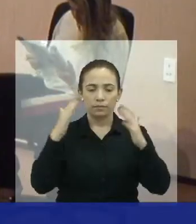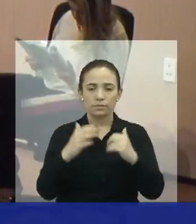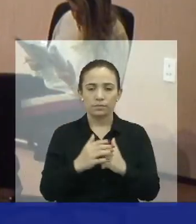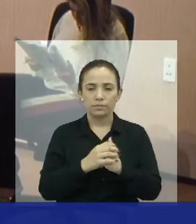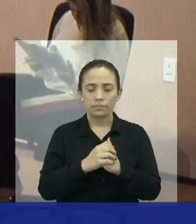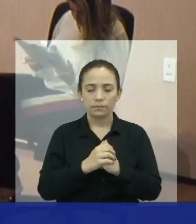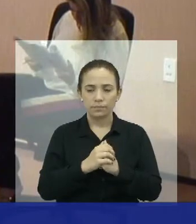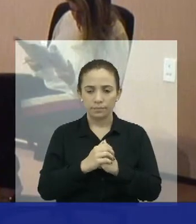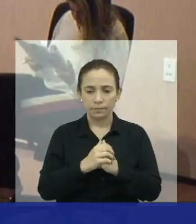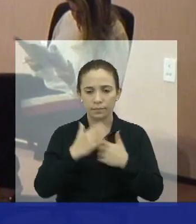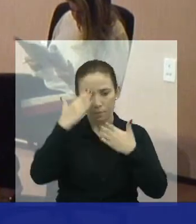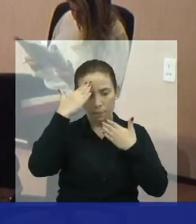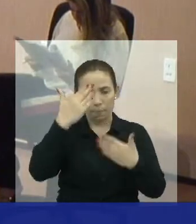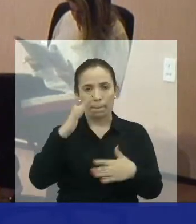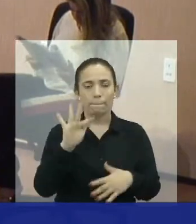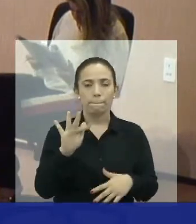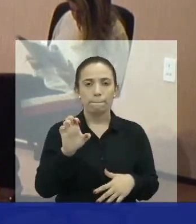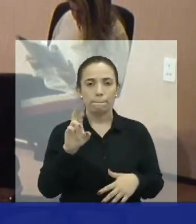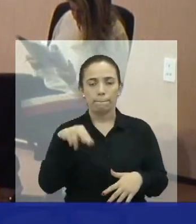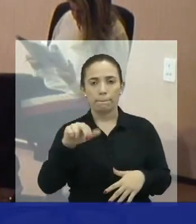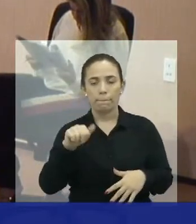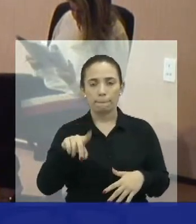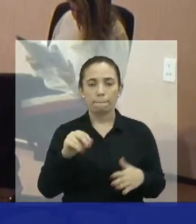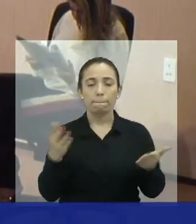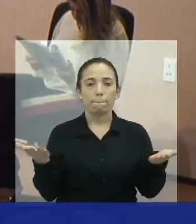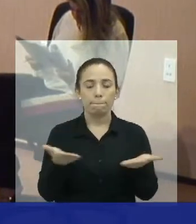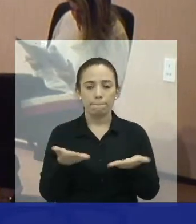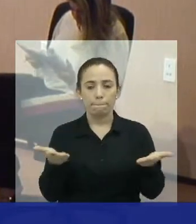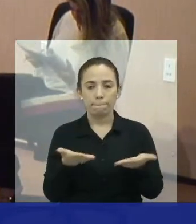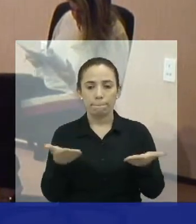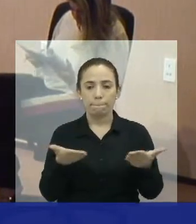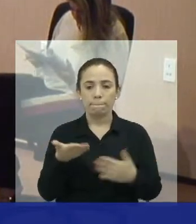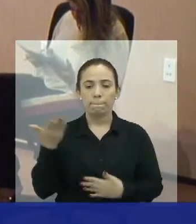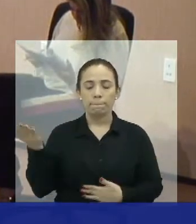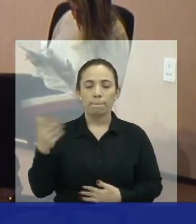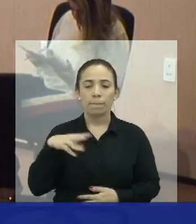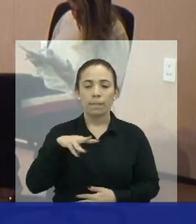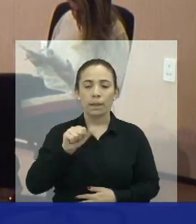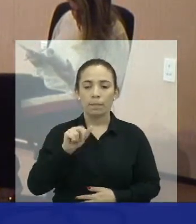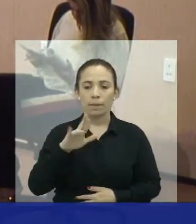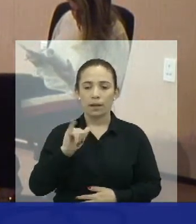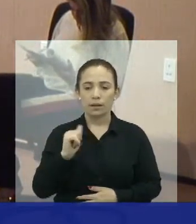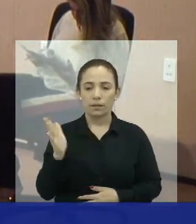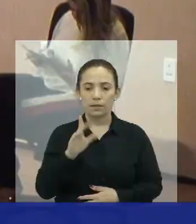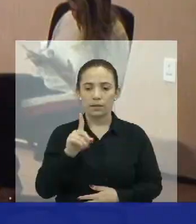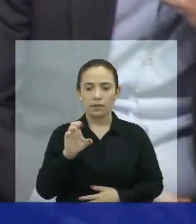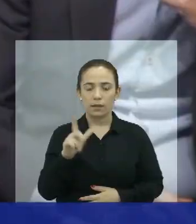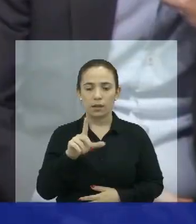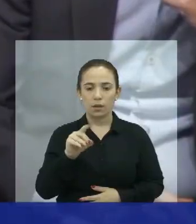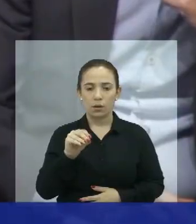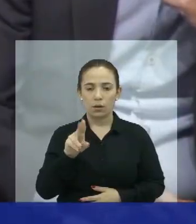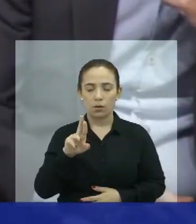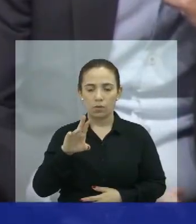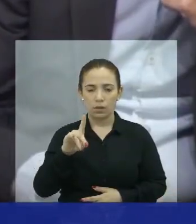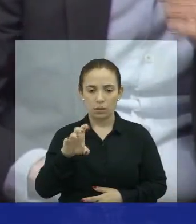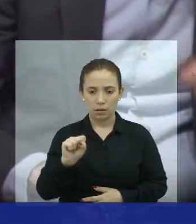Muito obrigado, senhor Fernando Pinto. Passa a palavra agora para a senhora Maria de Lourdes Macário, e enquanto ela se